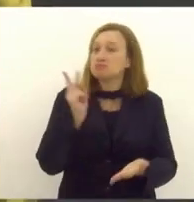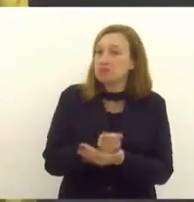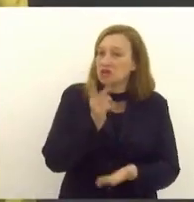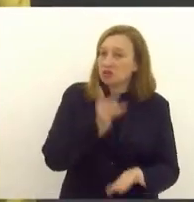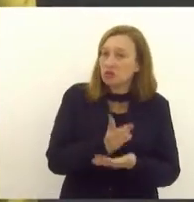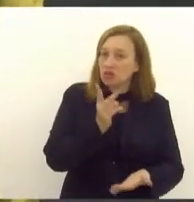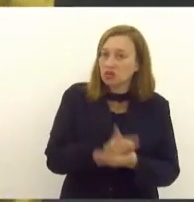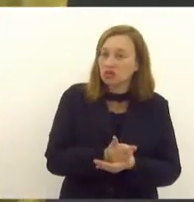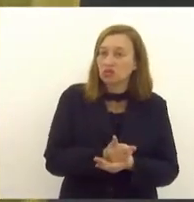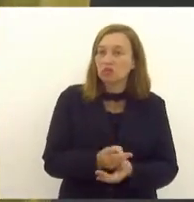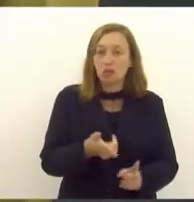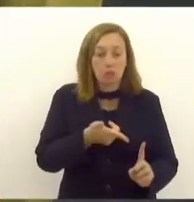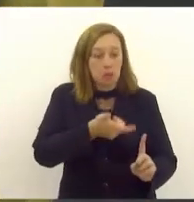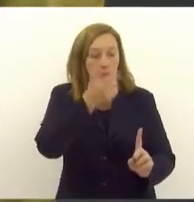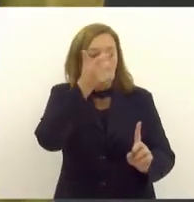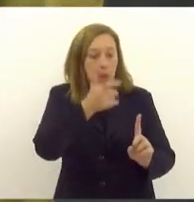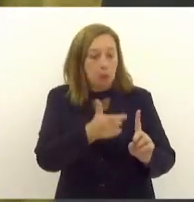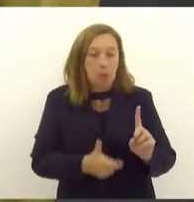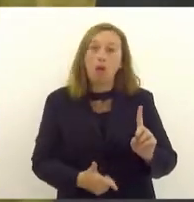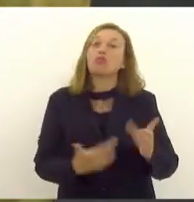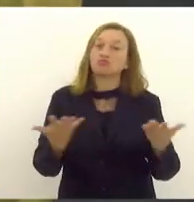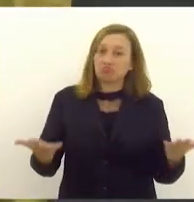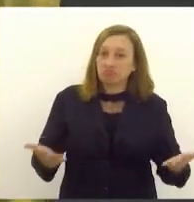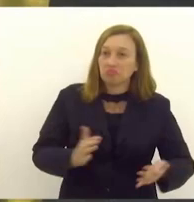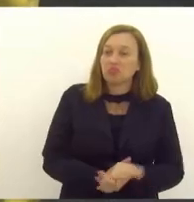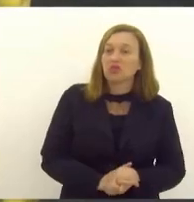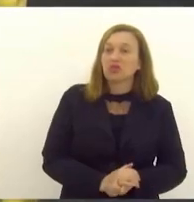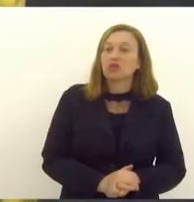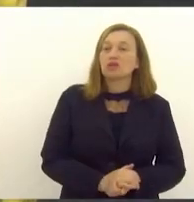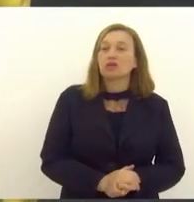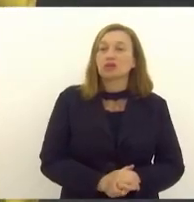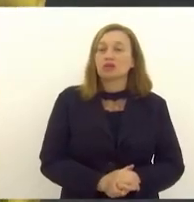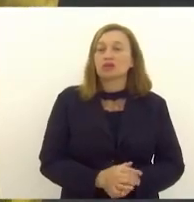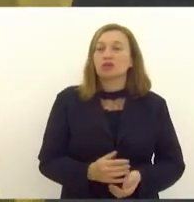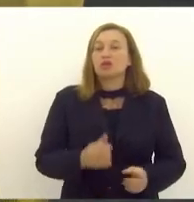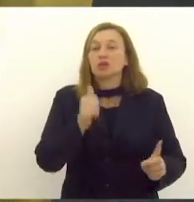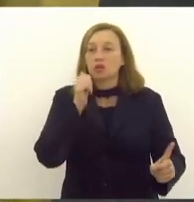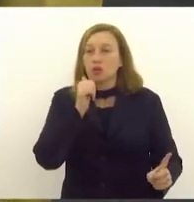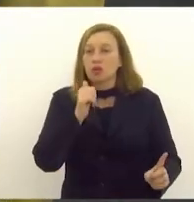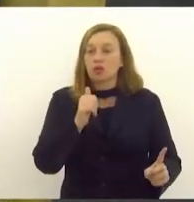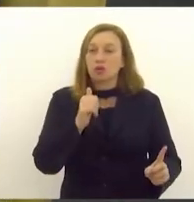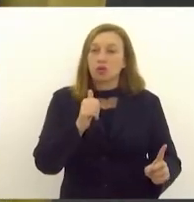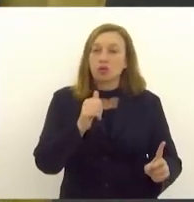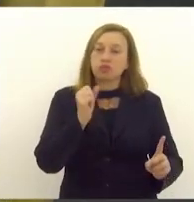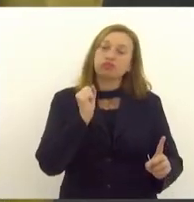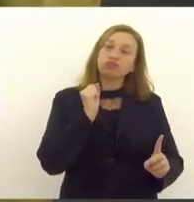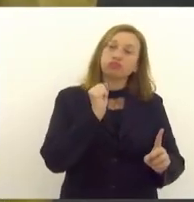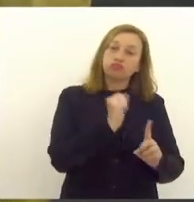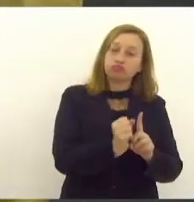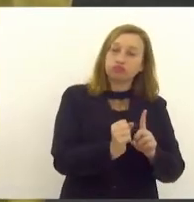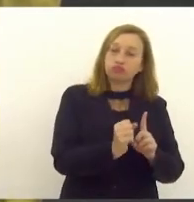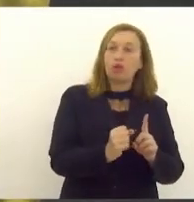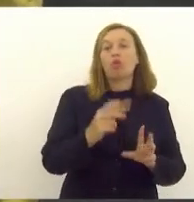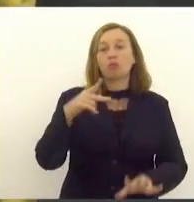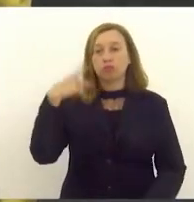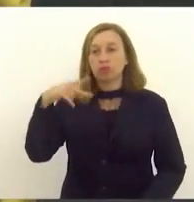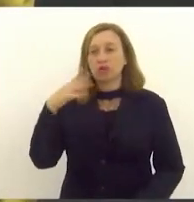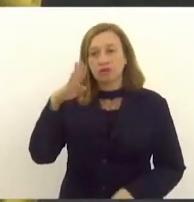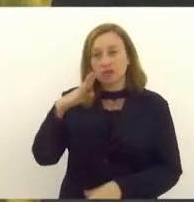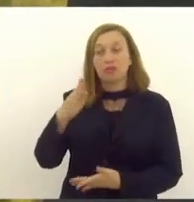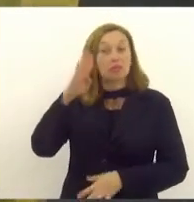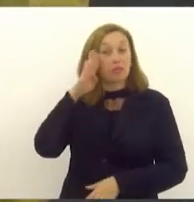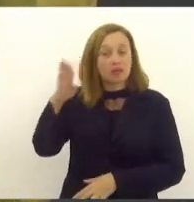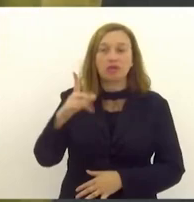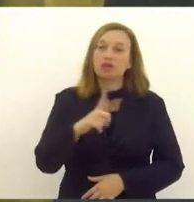foi assassinada e ainda assim foi vítima de um feminicídio político então é fundamental que a gente